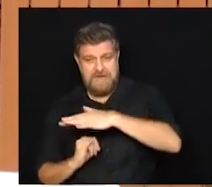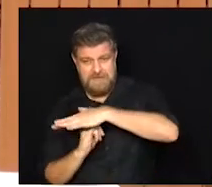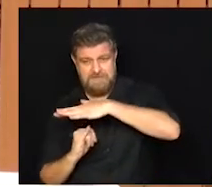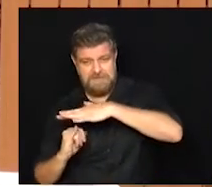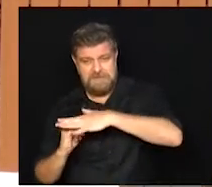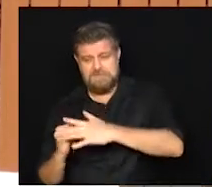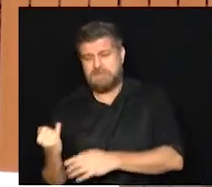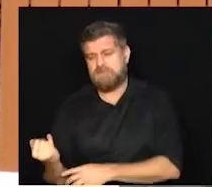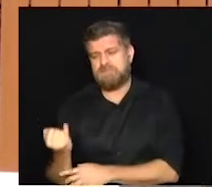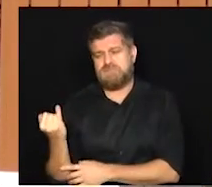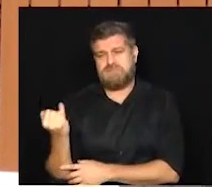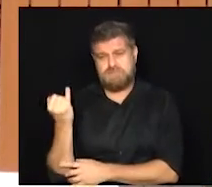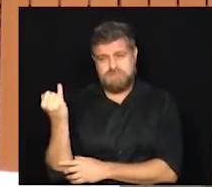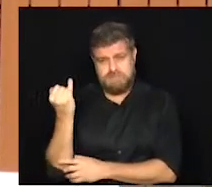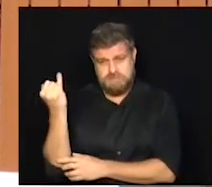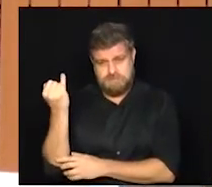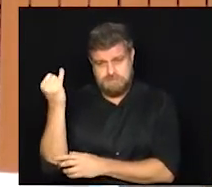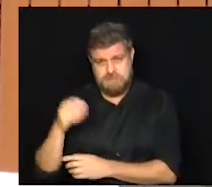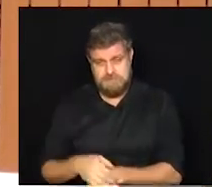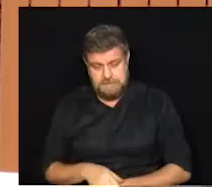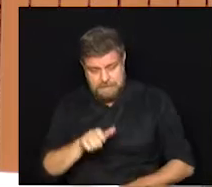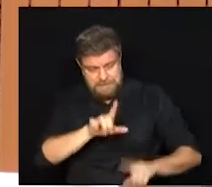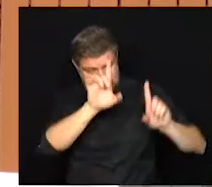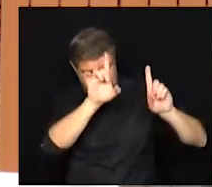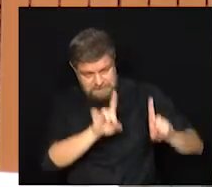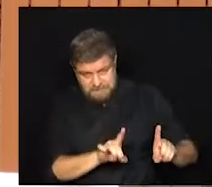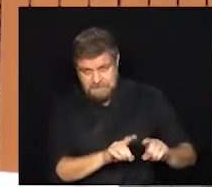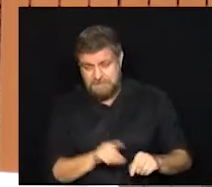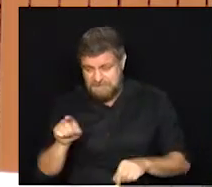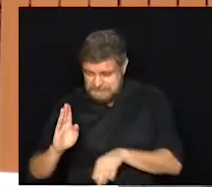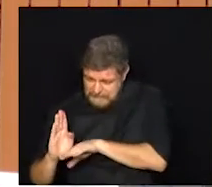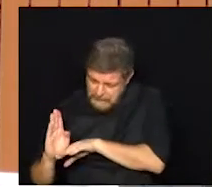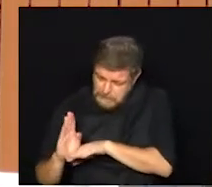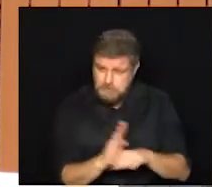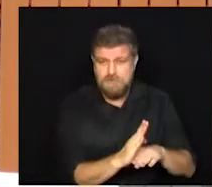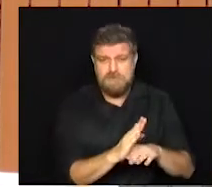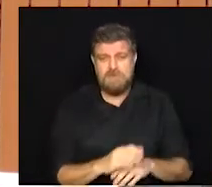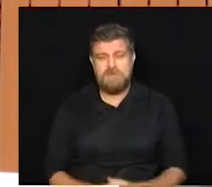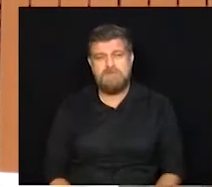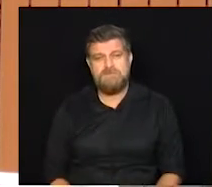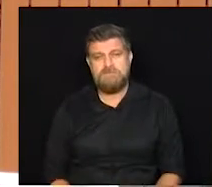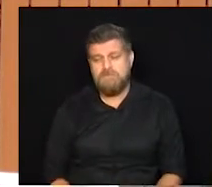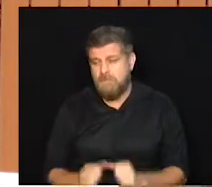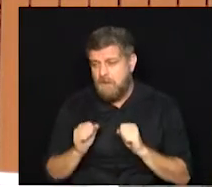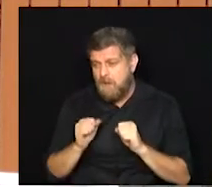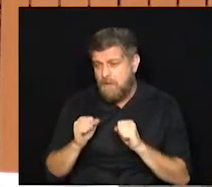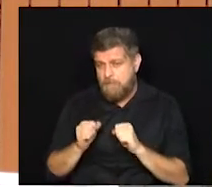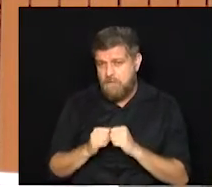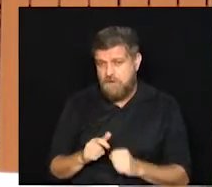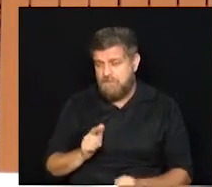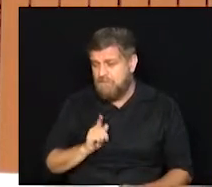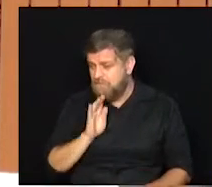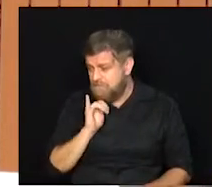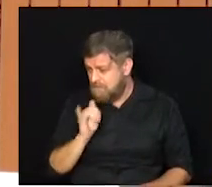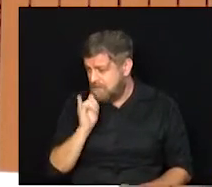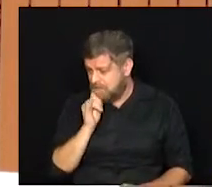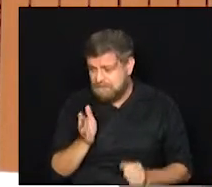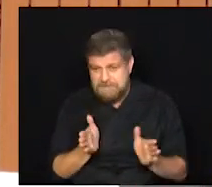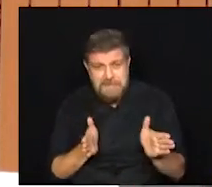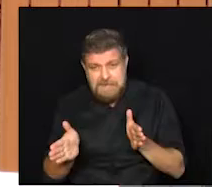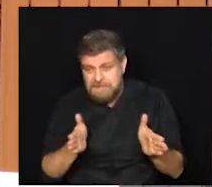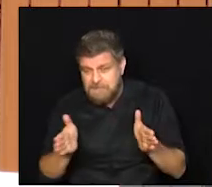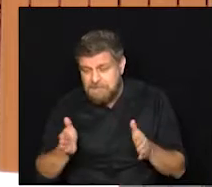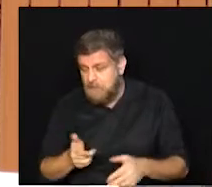importância muito grande, provavelmente para as pessoas com deficiência e mobilidade reduzida, podemos dizer que sem acessibilidade não existe